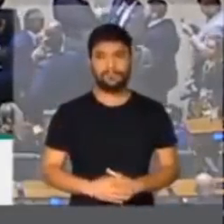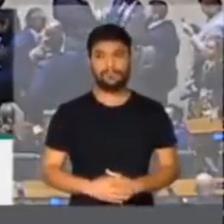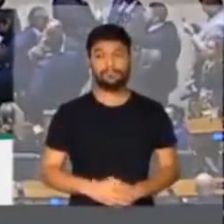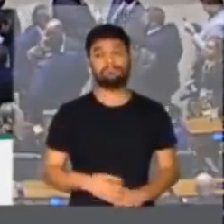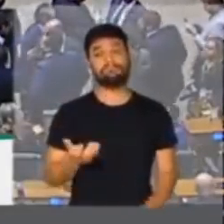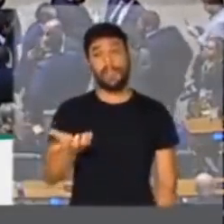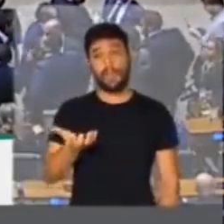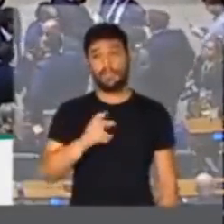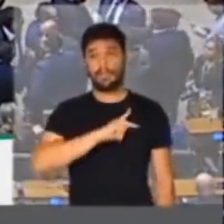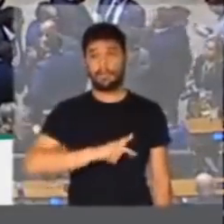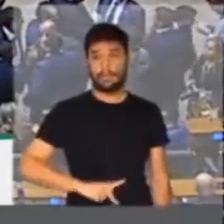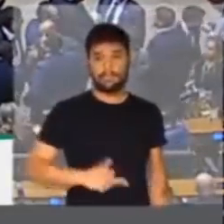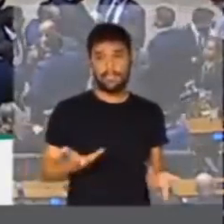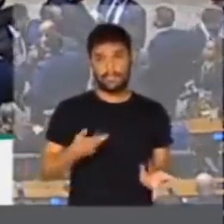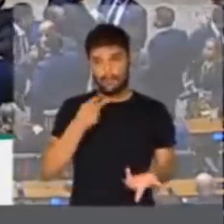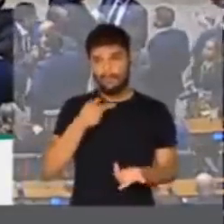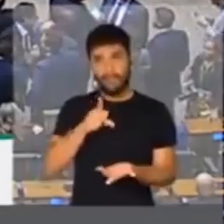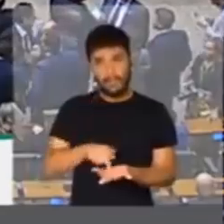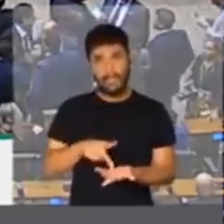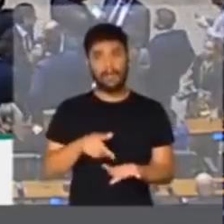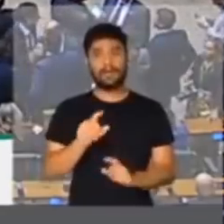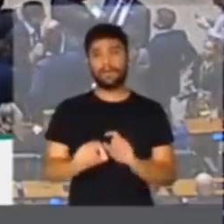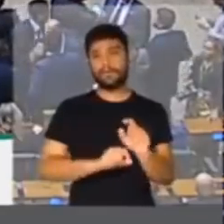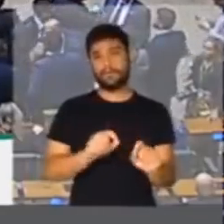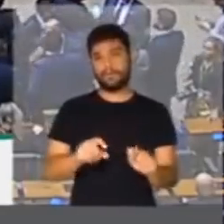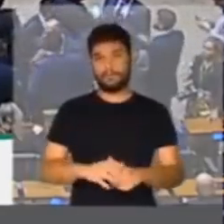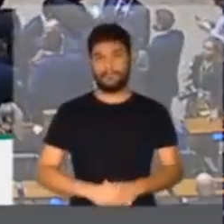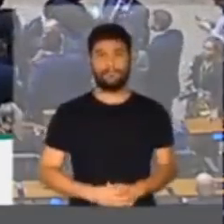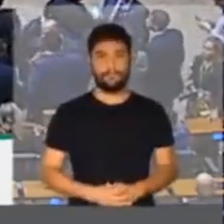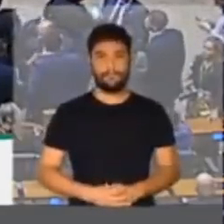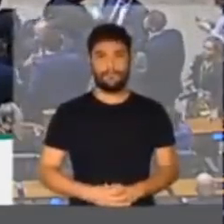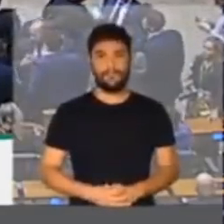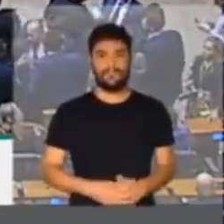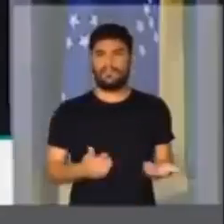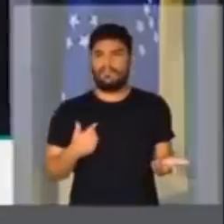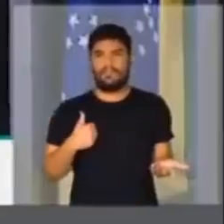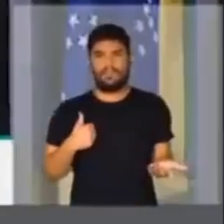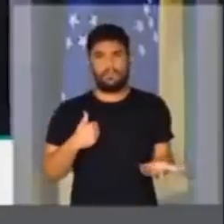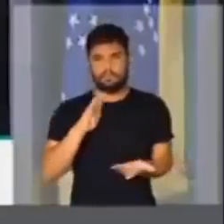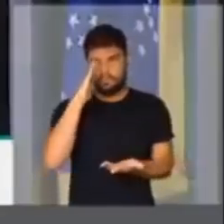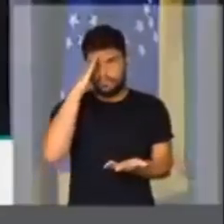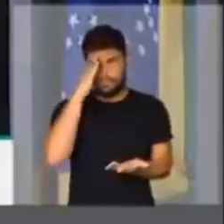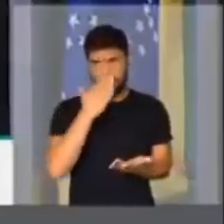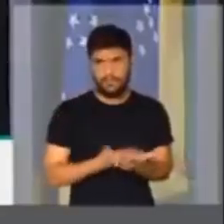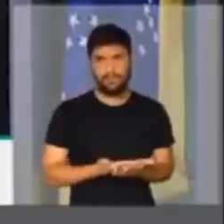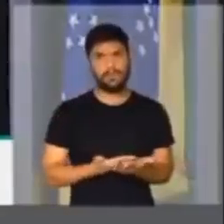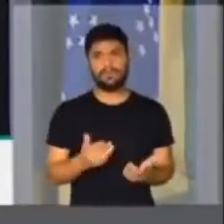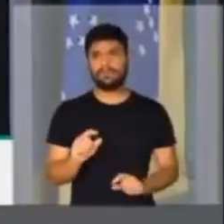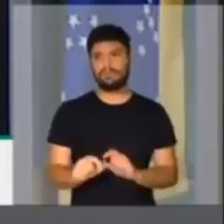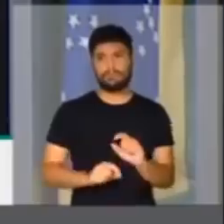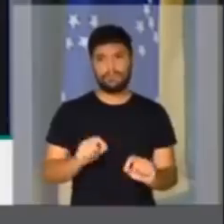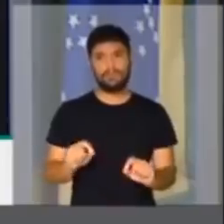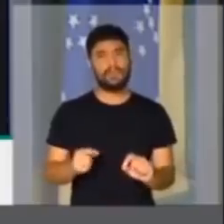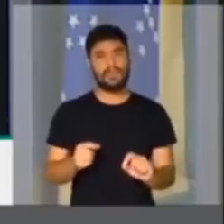Eu queria, presidente, de maneira bem enfática e tranquila, eu não acredito, presidente, que esse plenário vá se